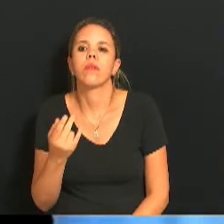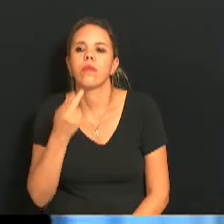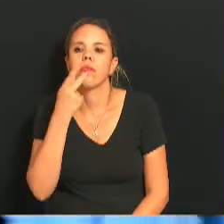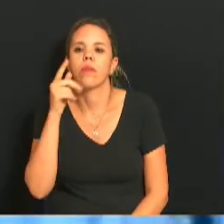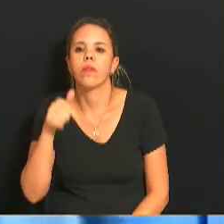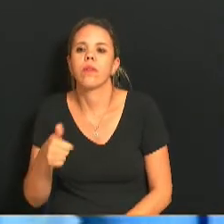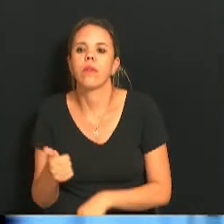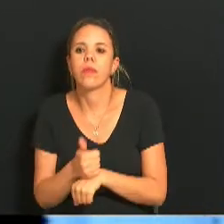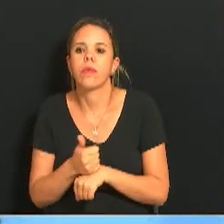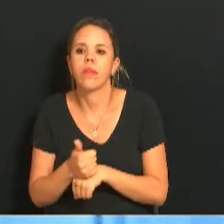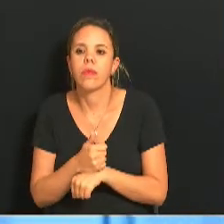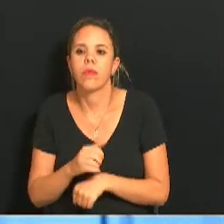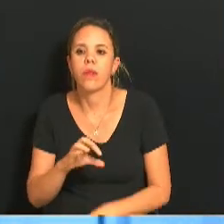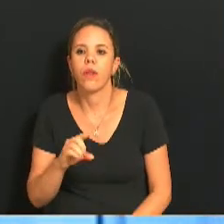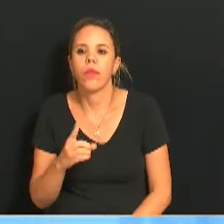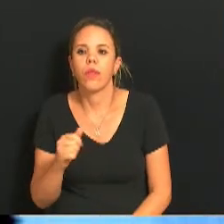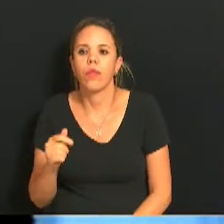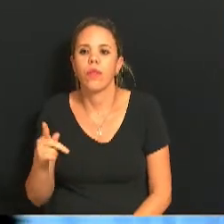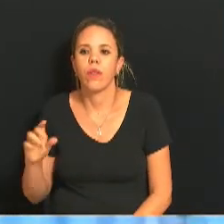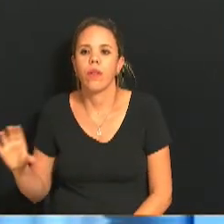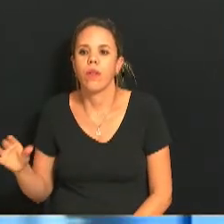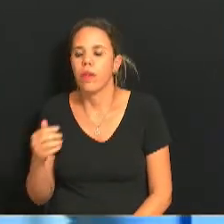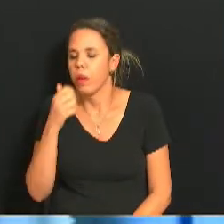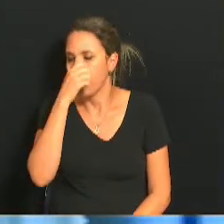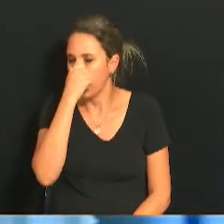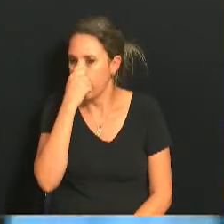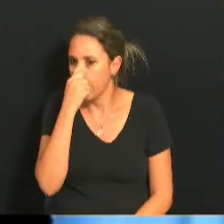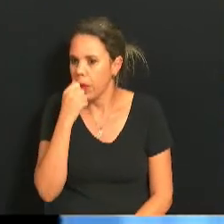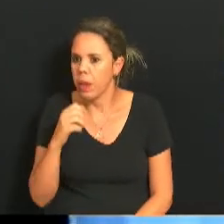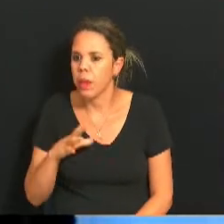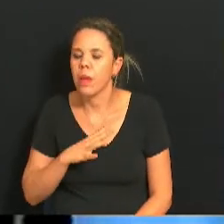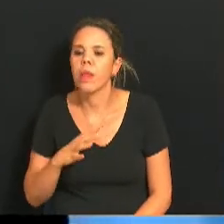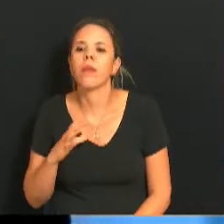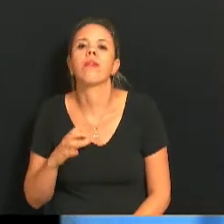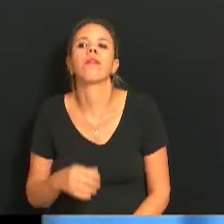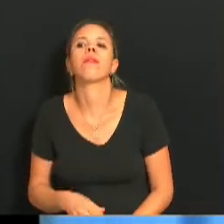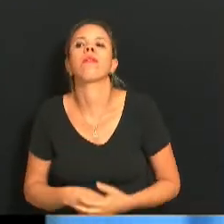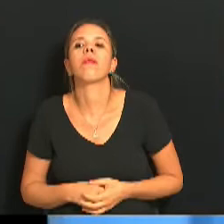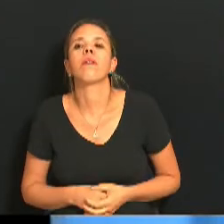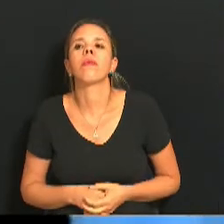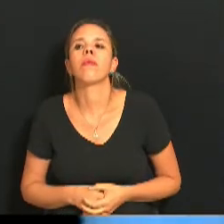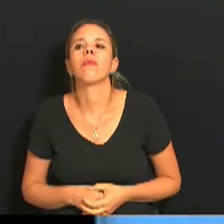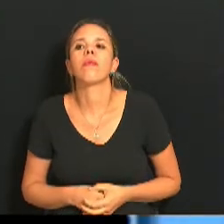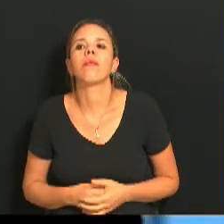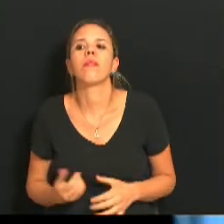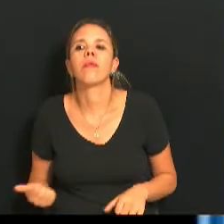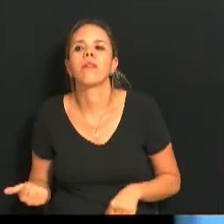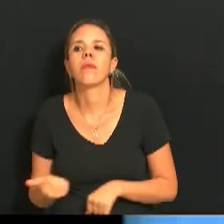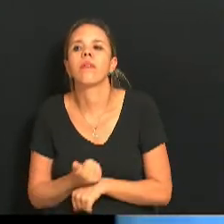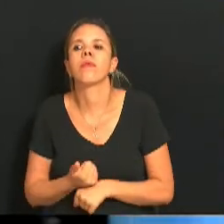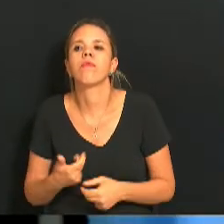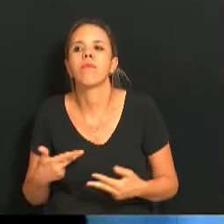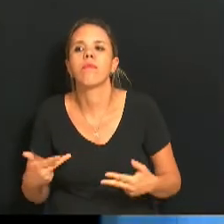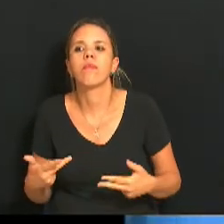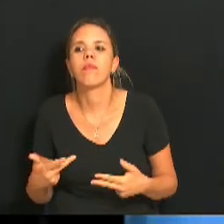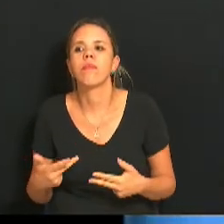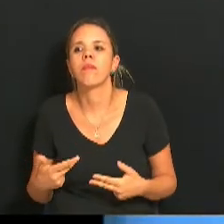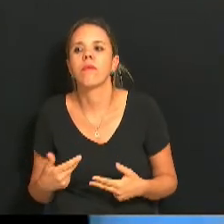equipe do pão de bate-papo é me dá uma equipe da TV ser ela é multidisciplinar